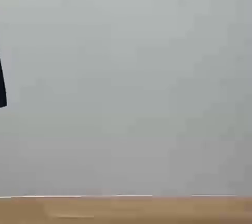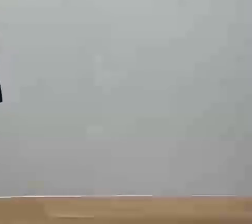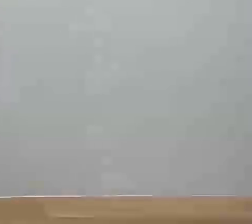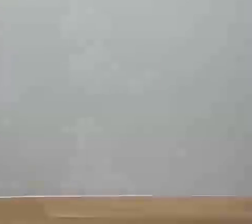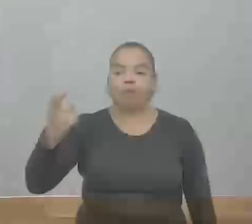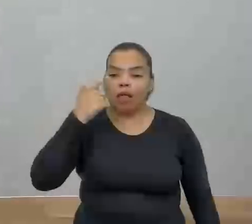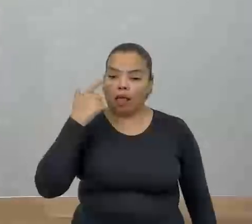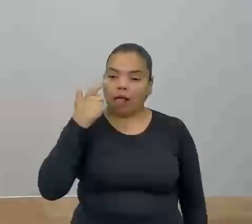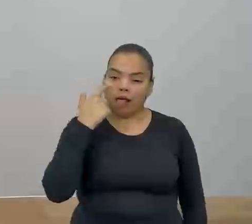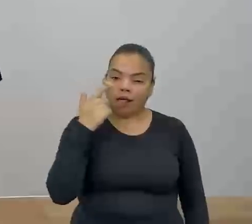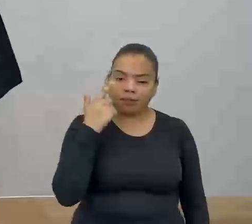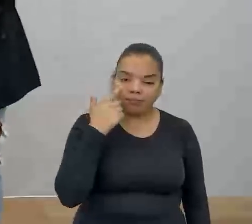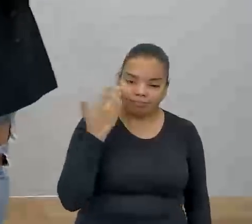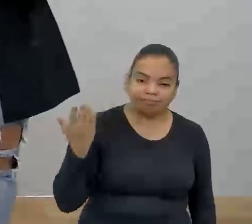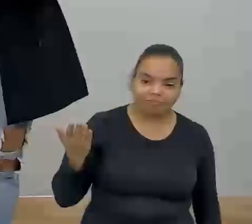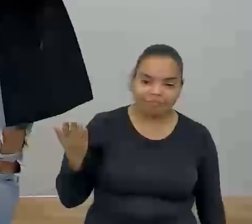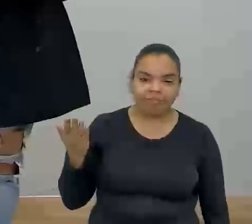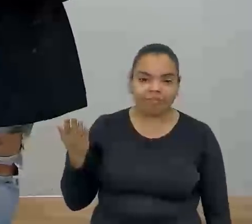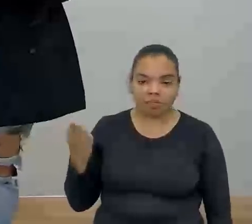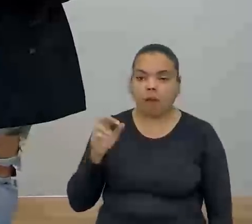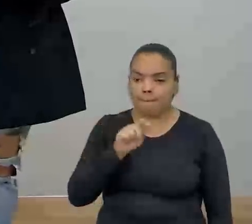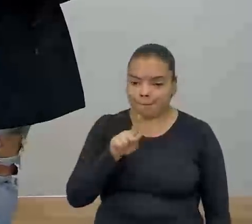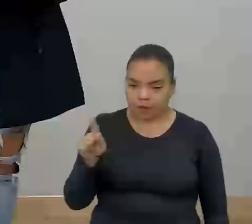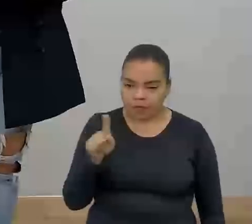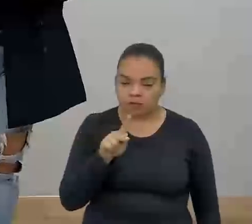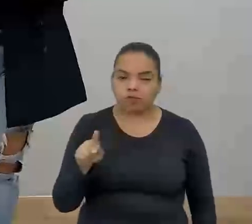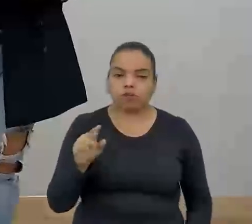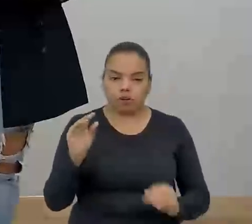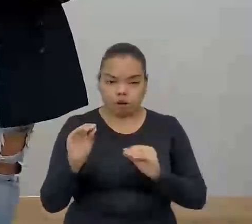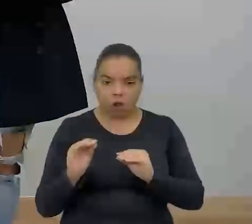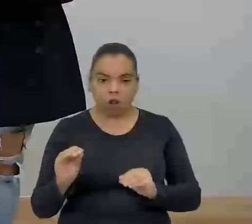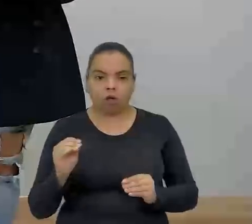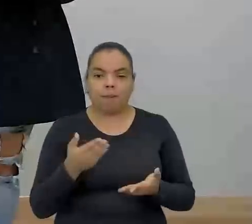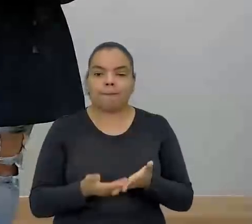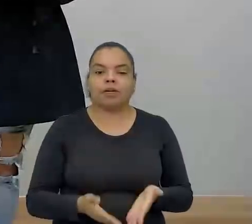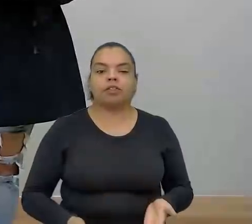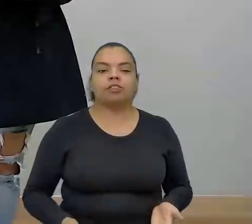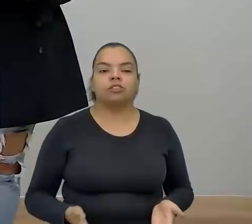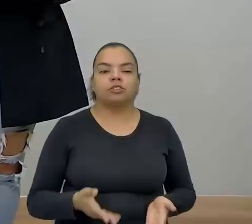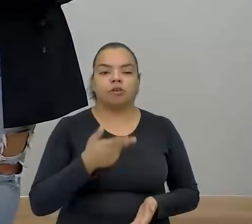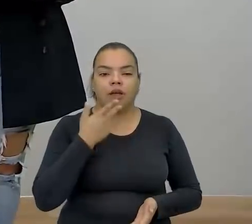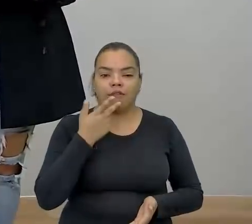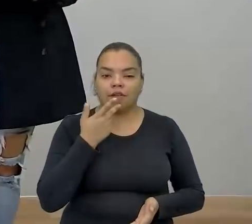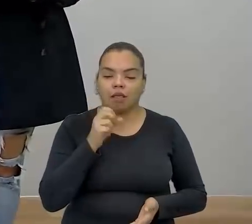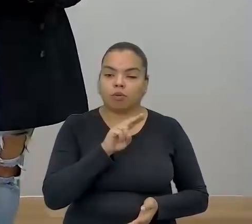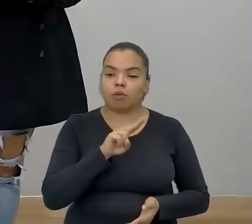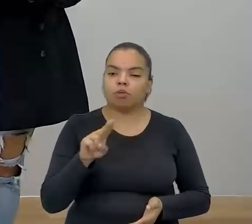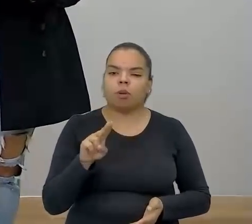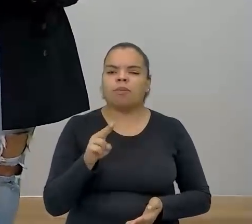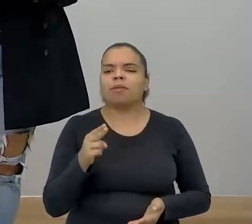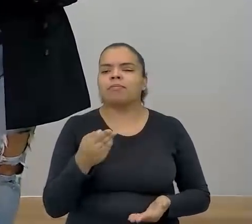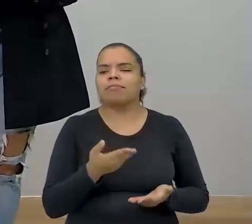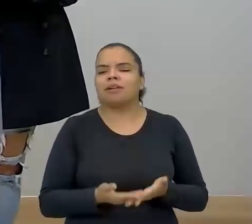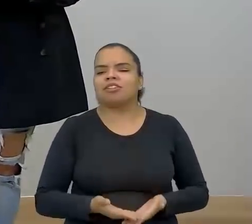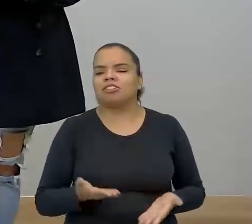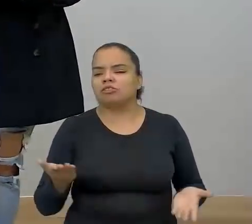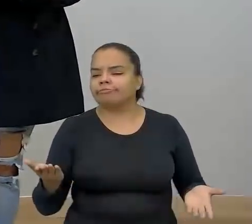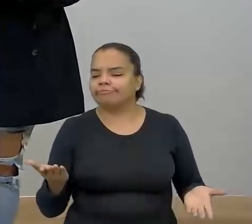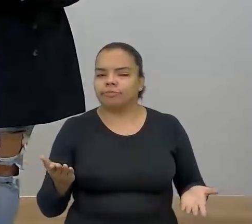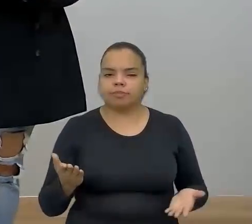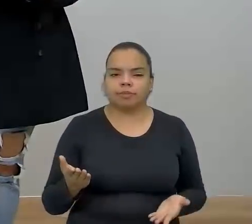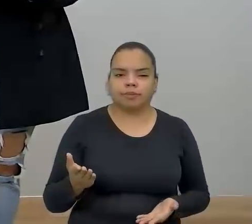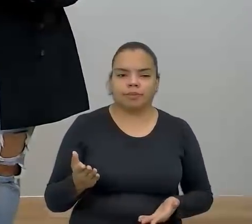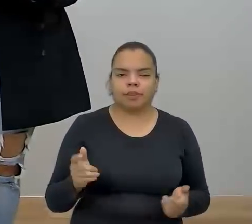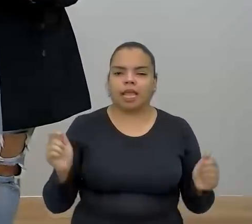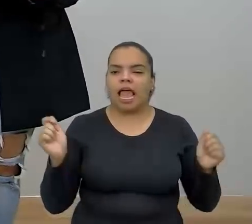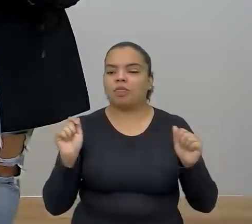Olha lá, gente, algum professor colocou aqui que eu perdi a fala, mas eu perdi o nome dele para falar, que a gente adora uma